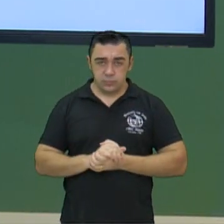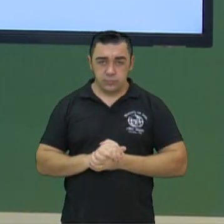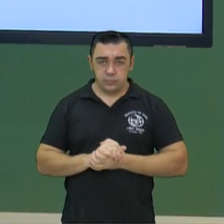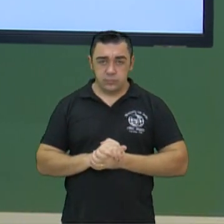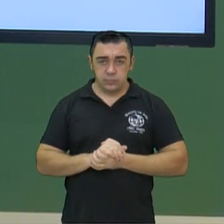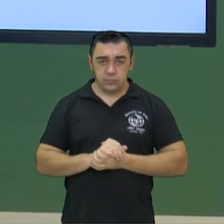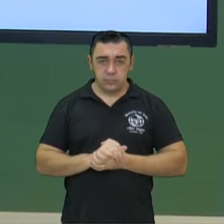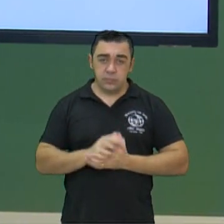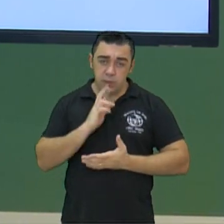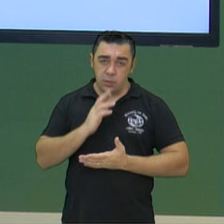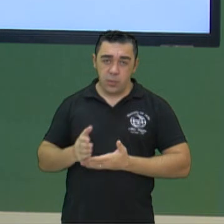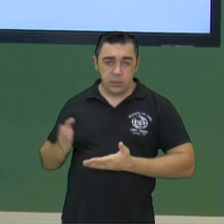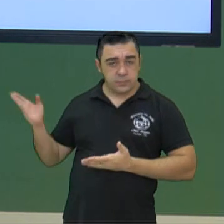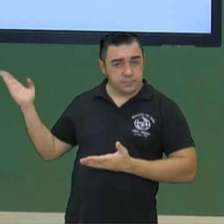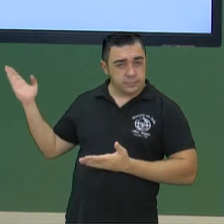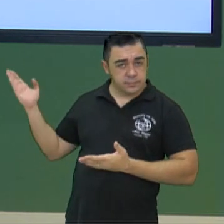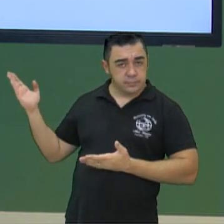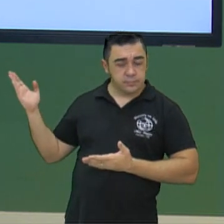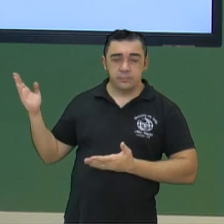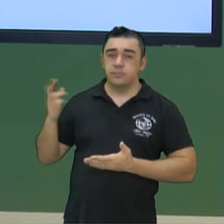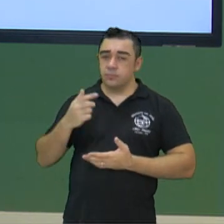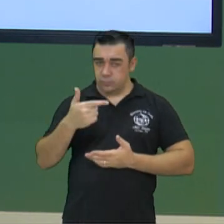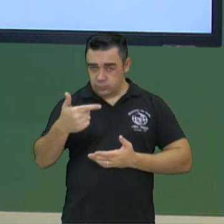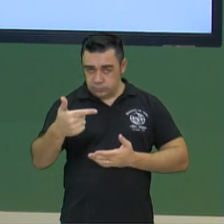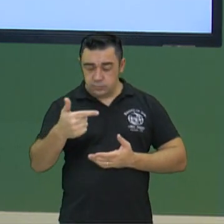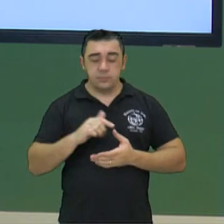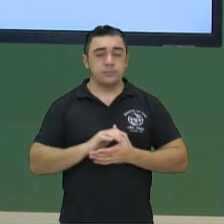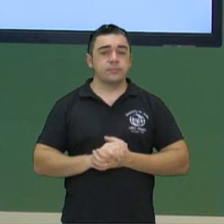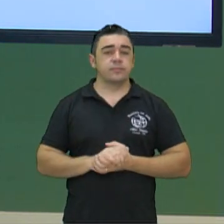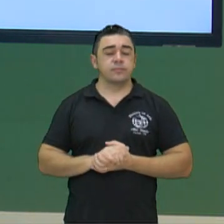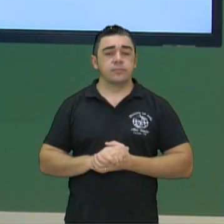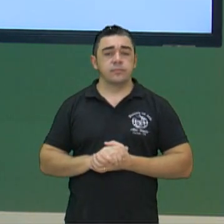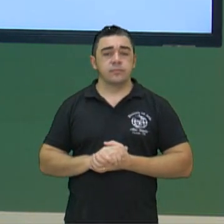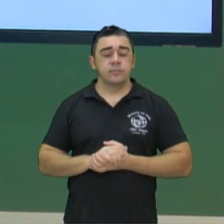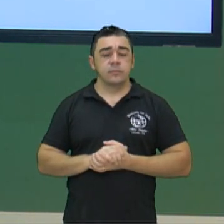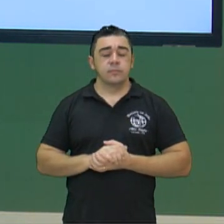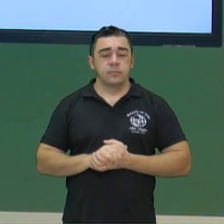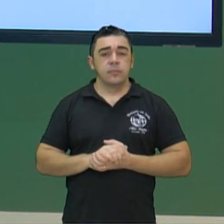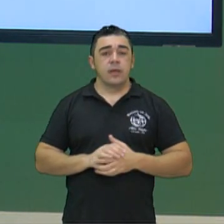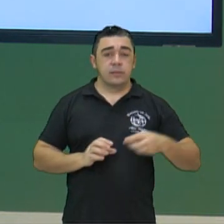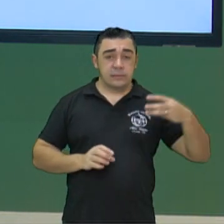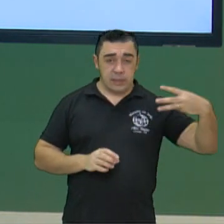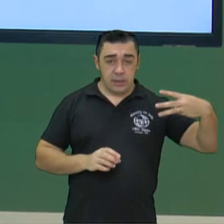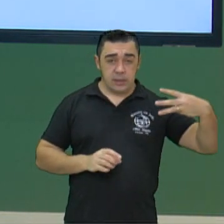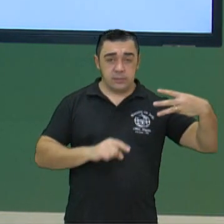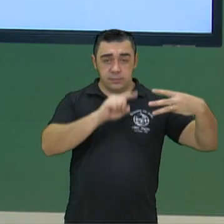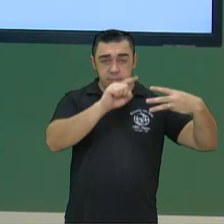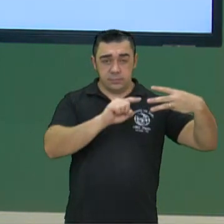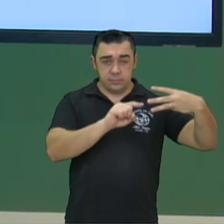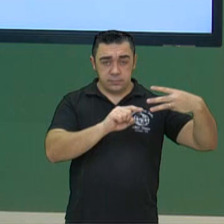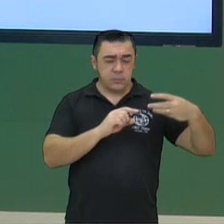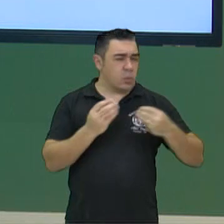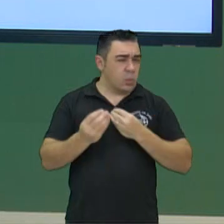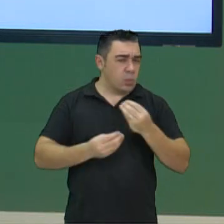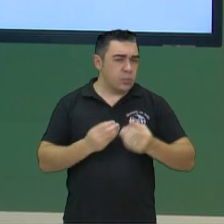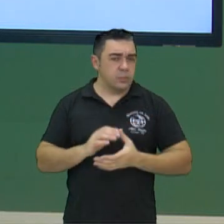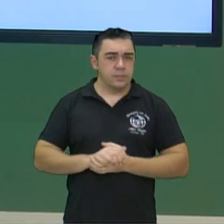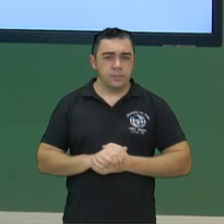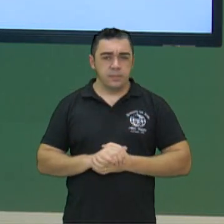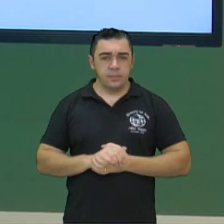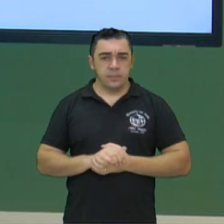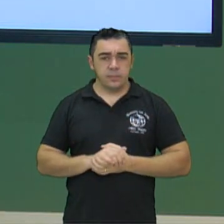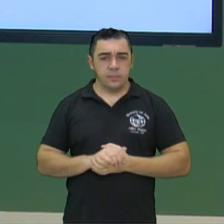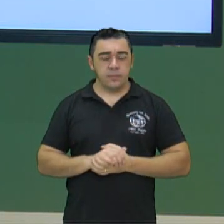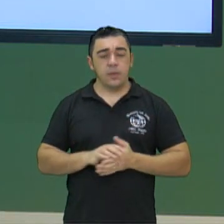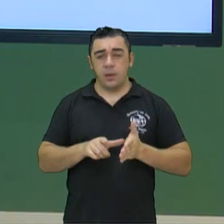2 vezes 1, que é igual a 2. Fatorial de 3, como que eu vou fazer? Vou fazer